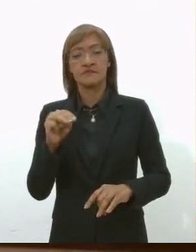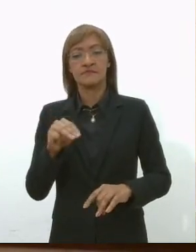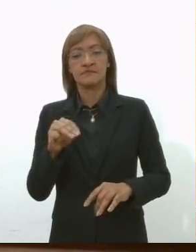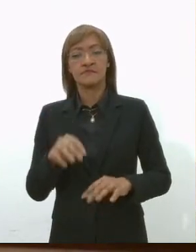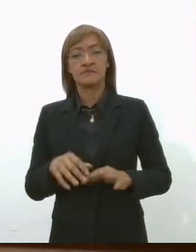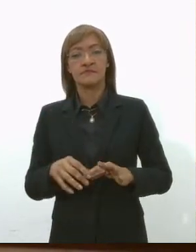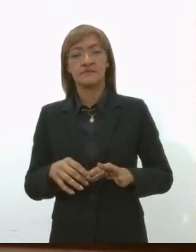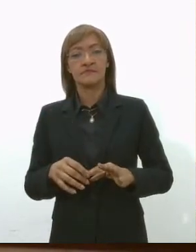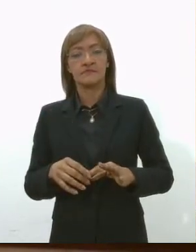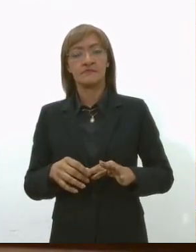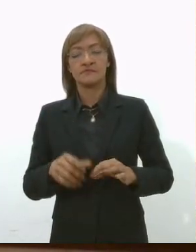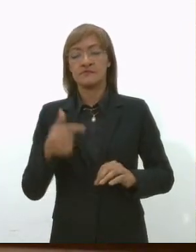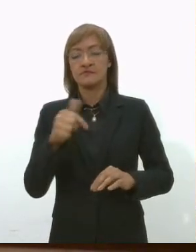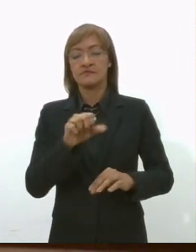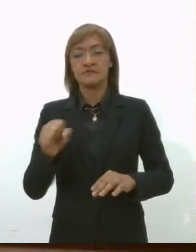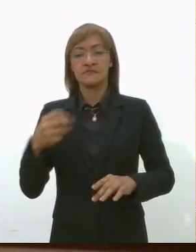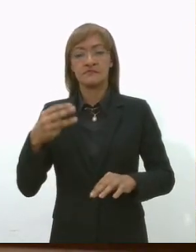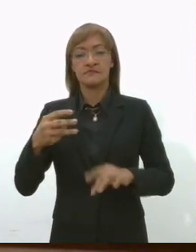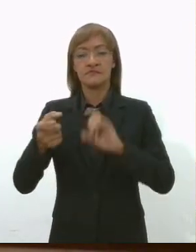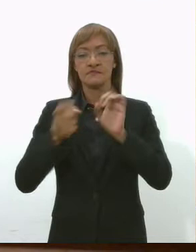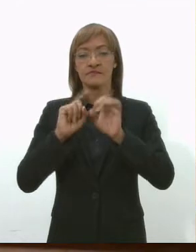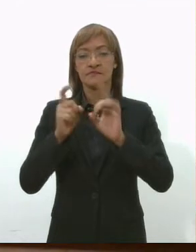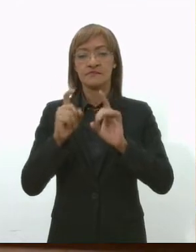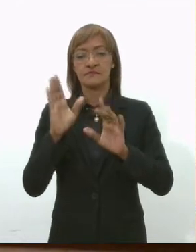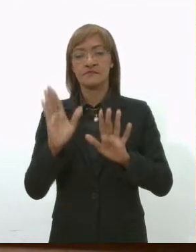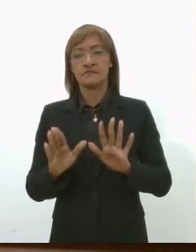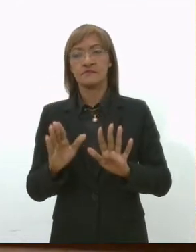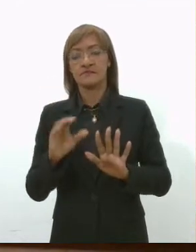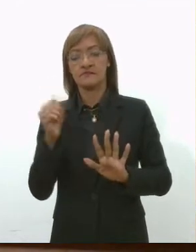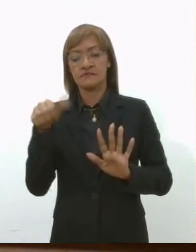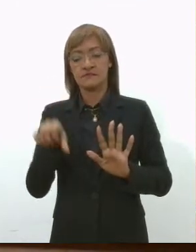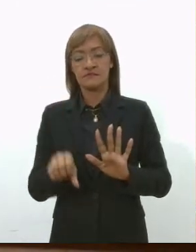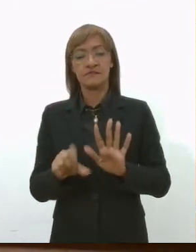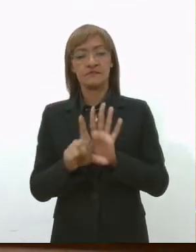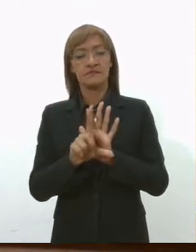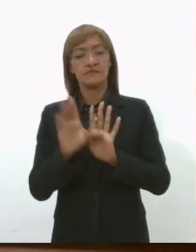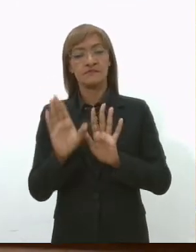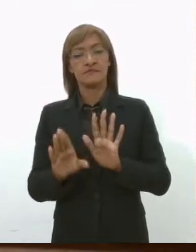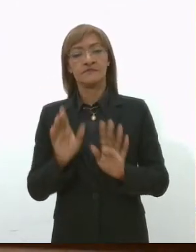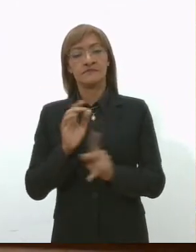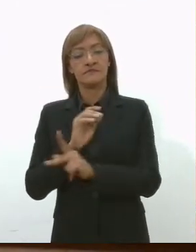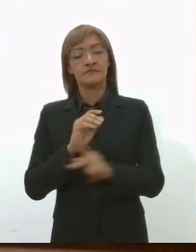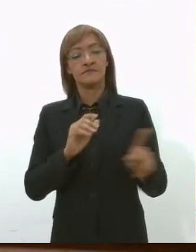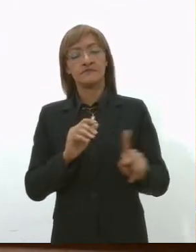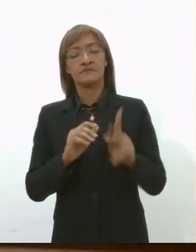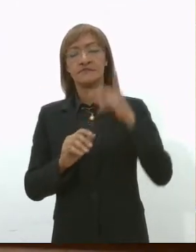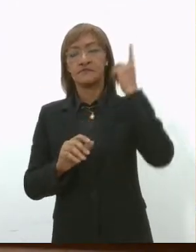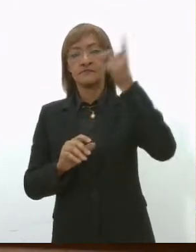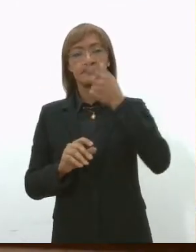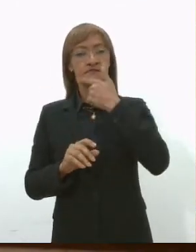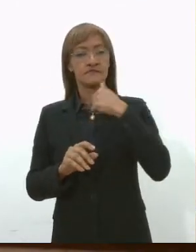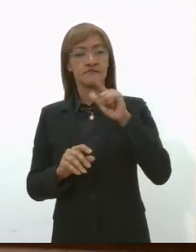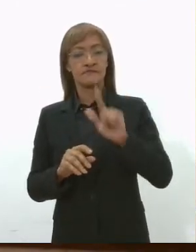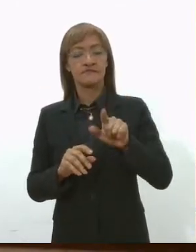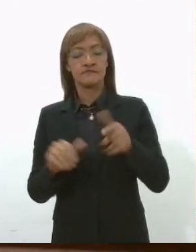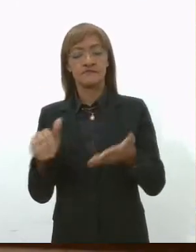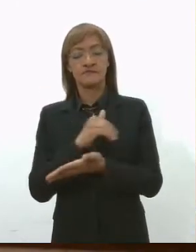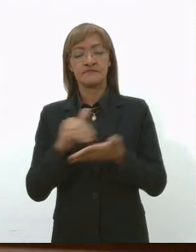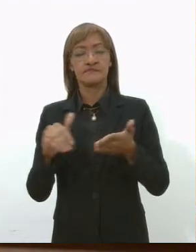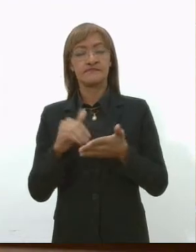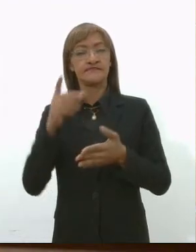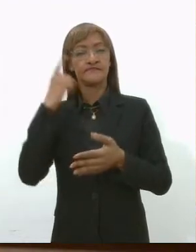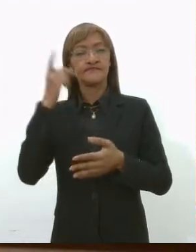Segundo período, a 3ª Sessão Legislativa, ordinária da 19ª Legislatura, com a presidência do excelentíssimo senhor deputado Luciano Bispo, secretariado pelos deputados